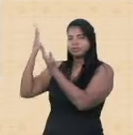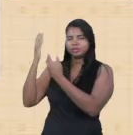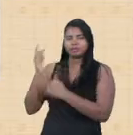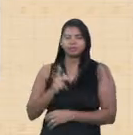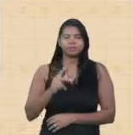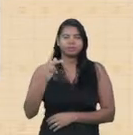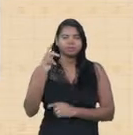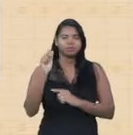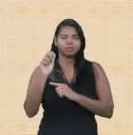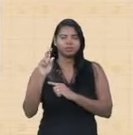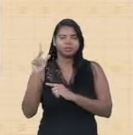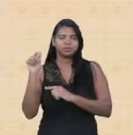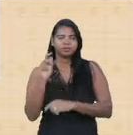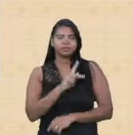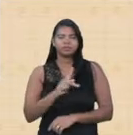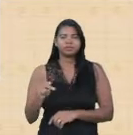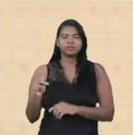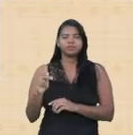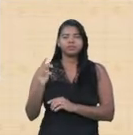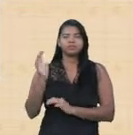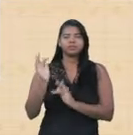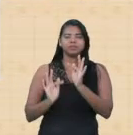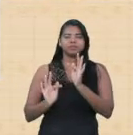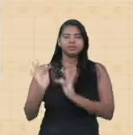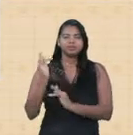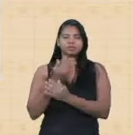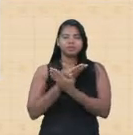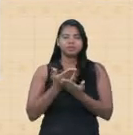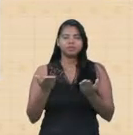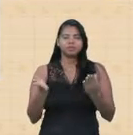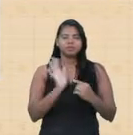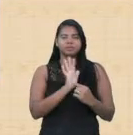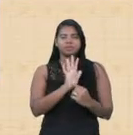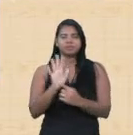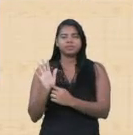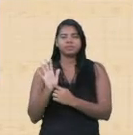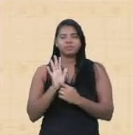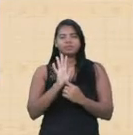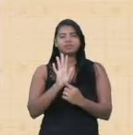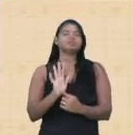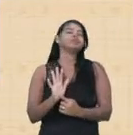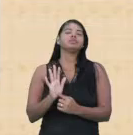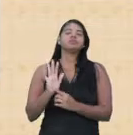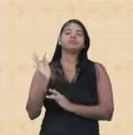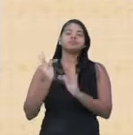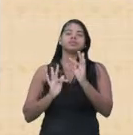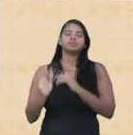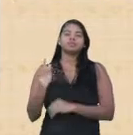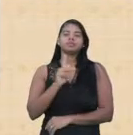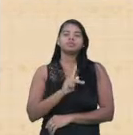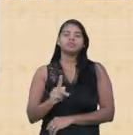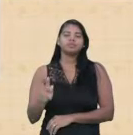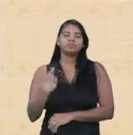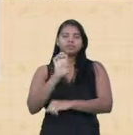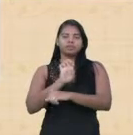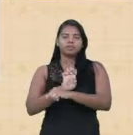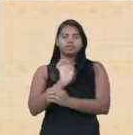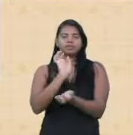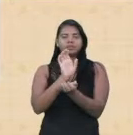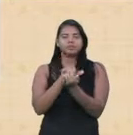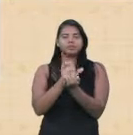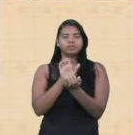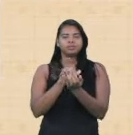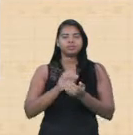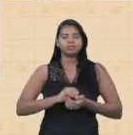Vieira, eu sou seu professor de física e estou aqui representando todos os professores de física do nosso grande estado de